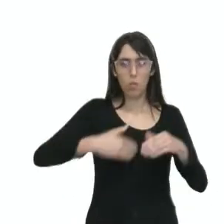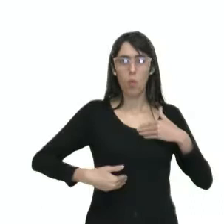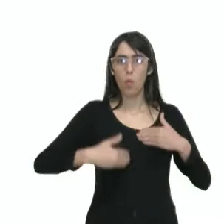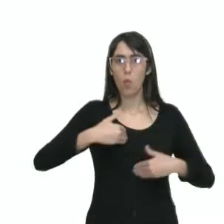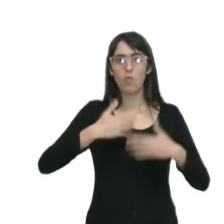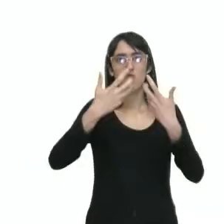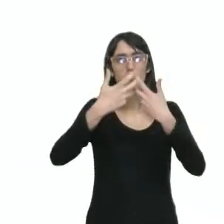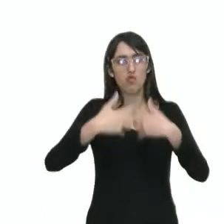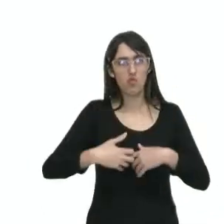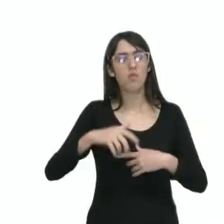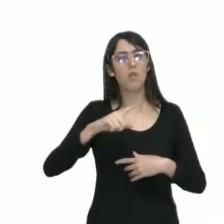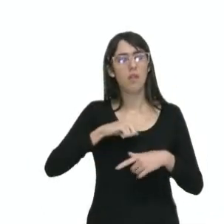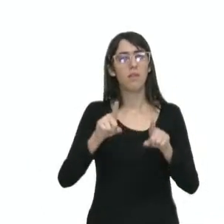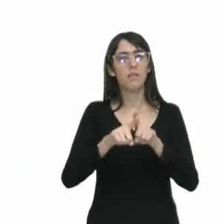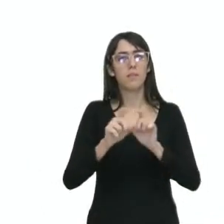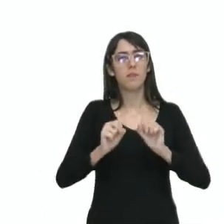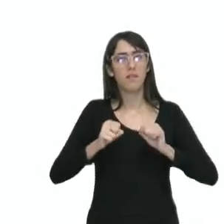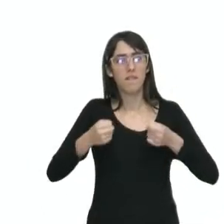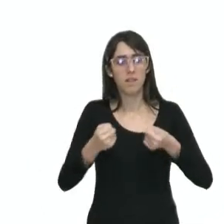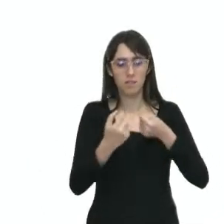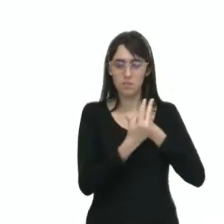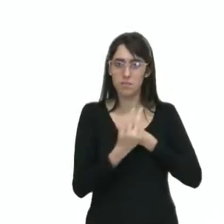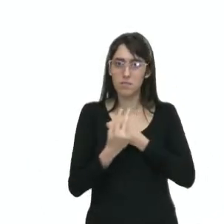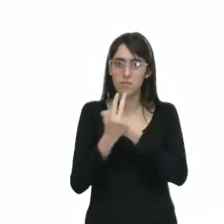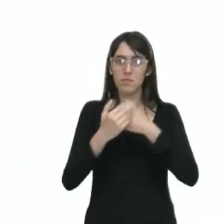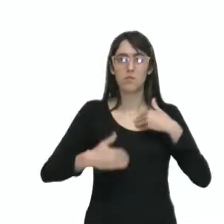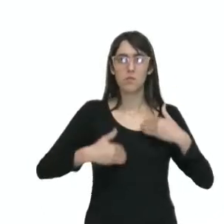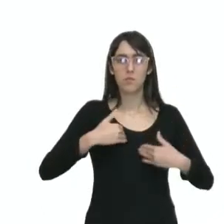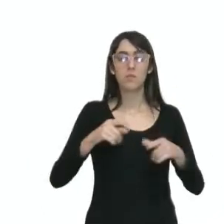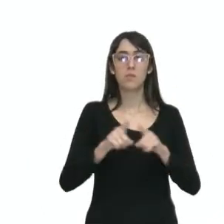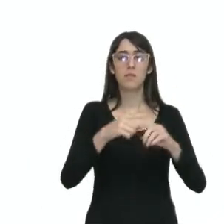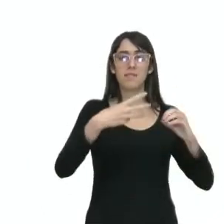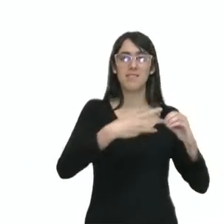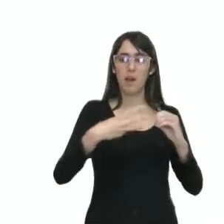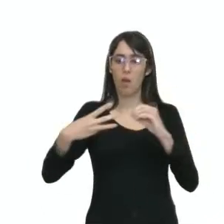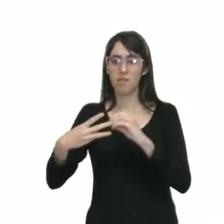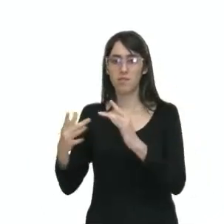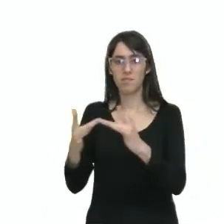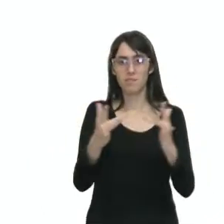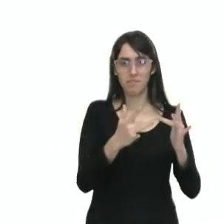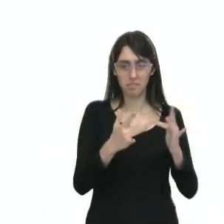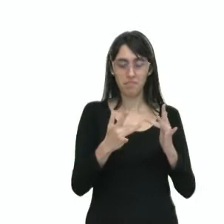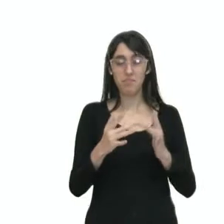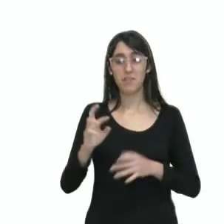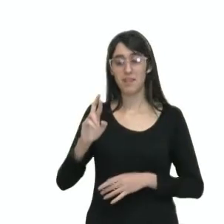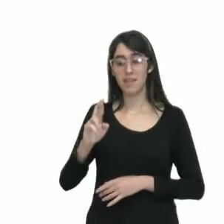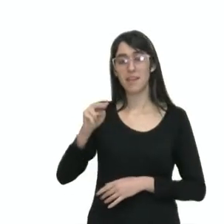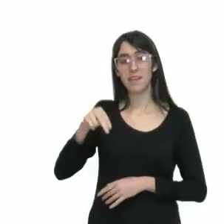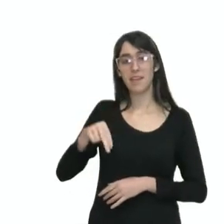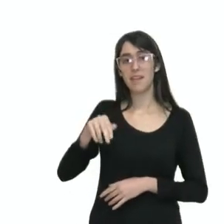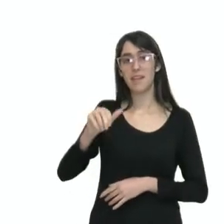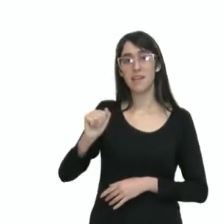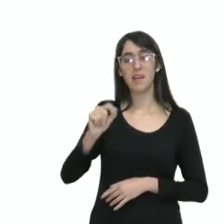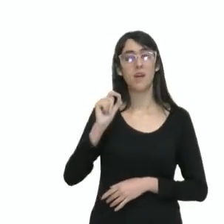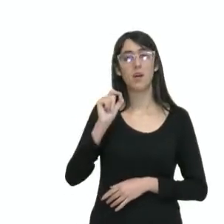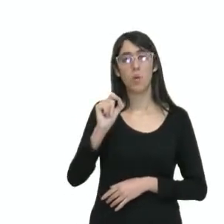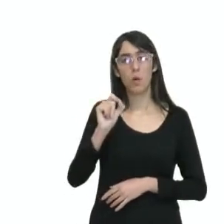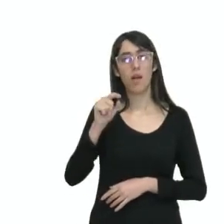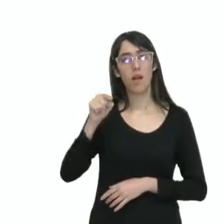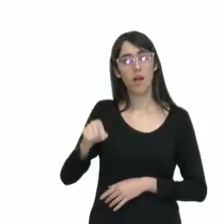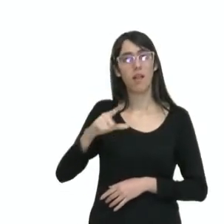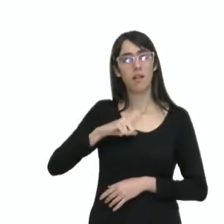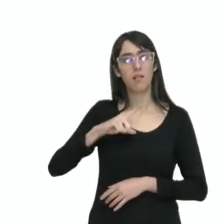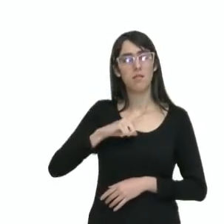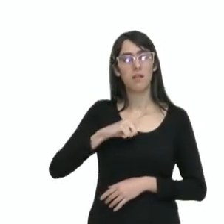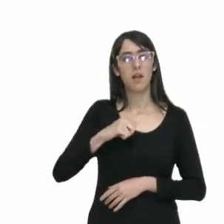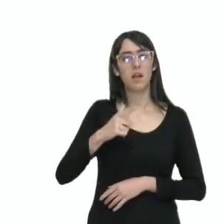na defesa, na comunicação celular. E o RNA é o RNA que faz essa